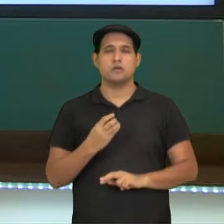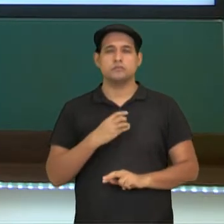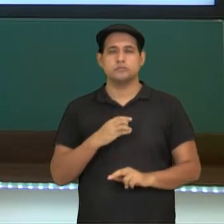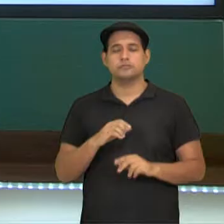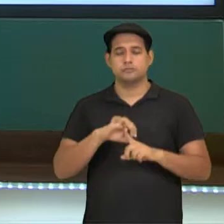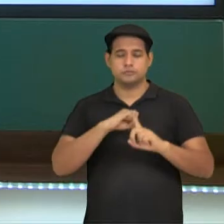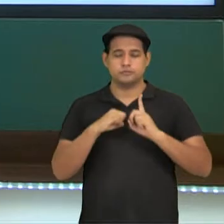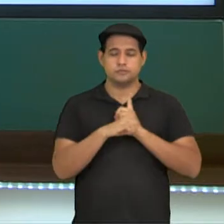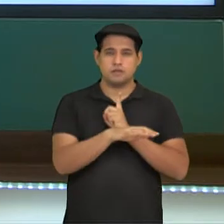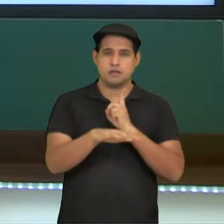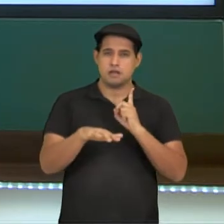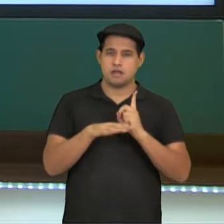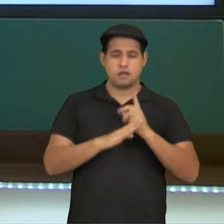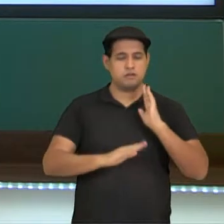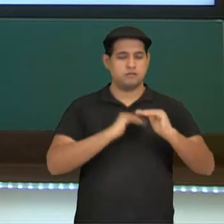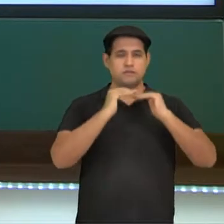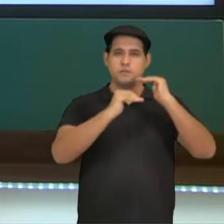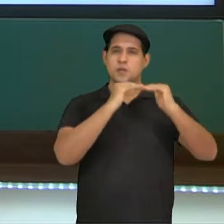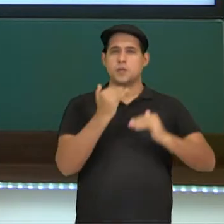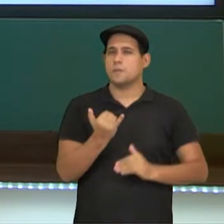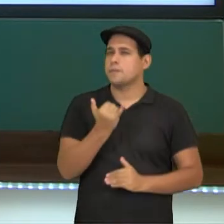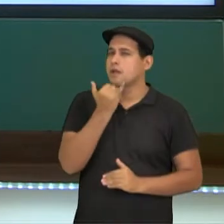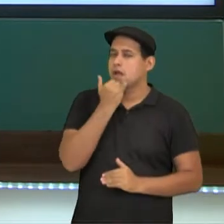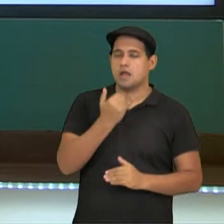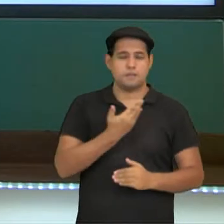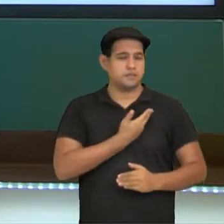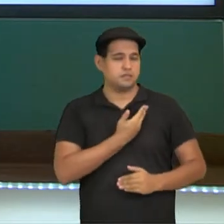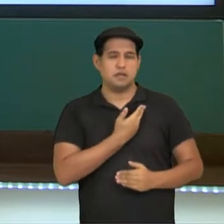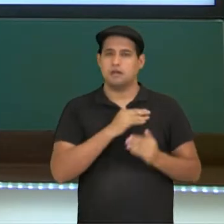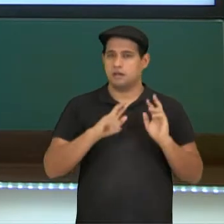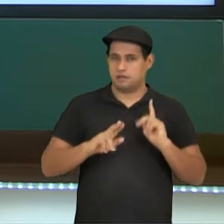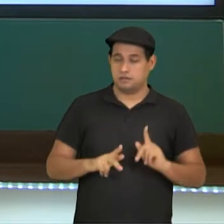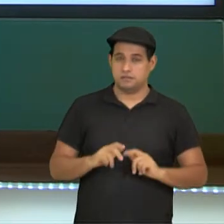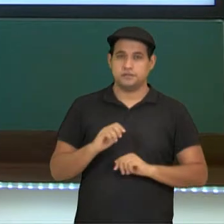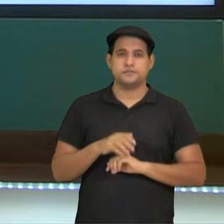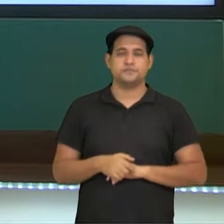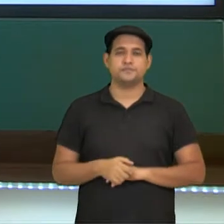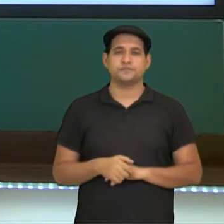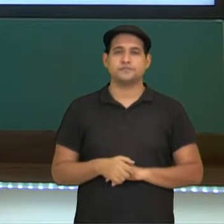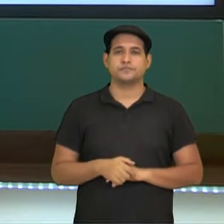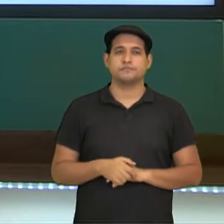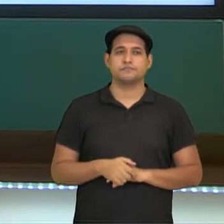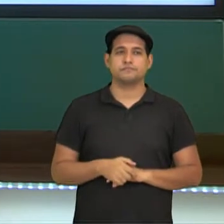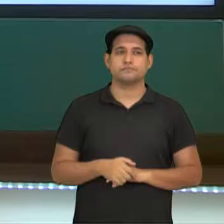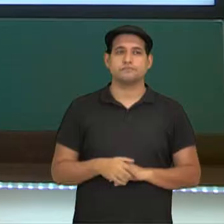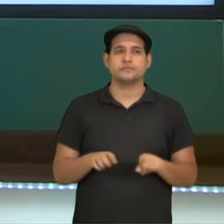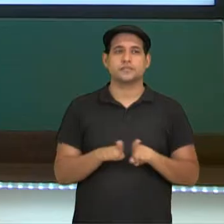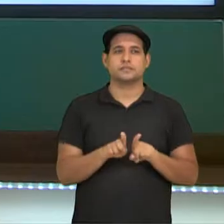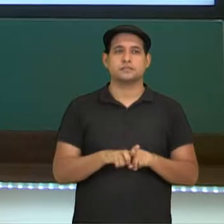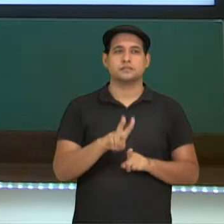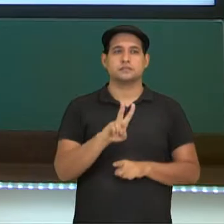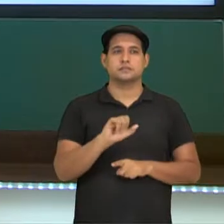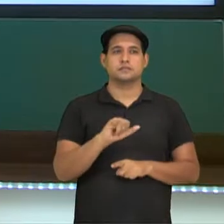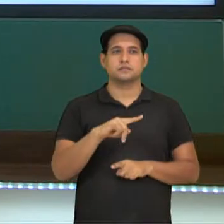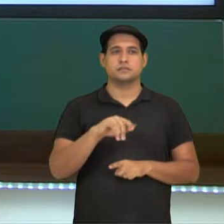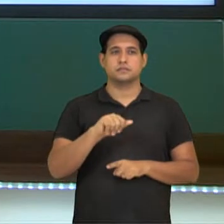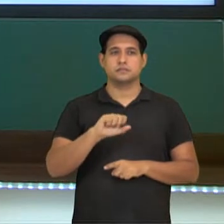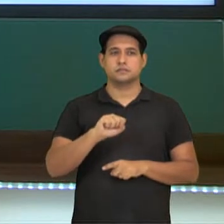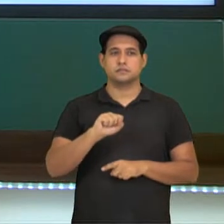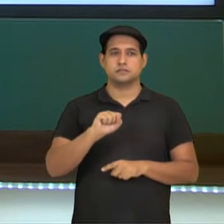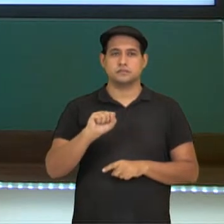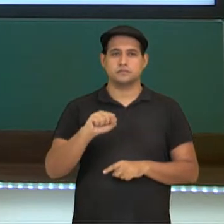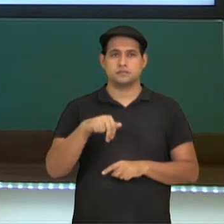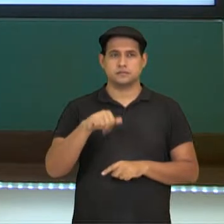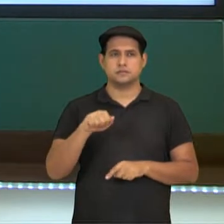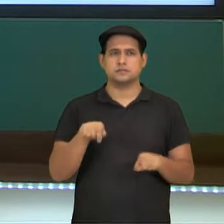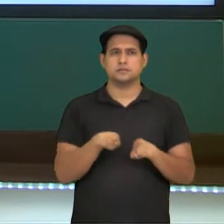trato social, desenvolvendo do perdão, amizades, né? Vipassana é uma técnica budista também